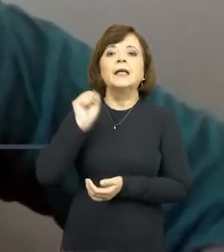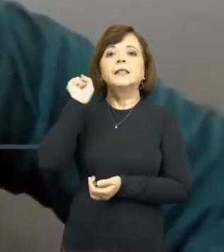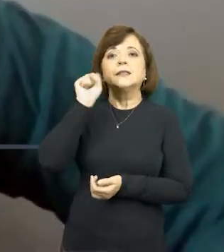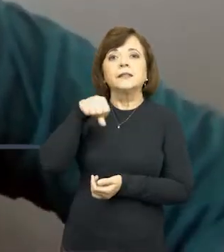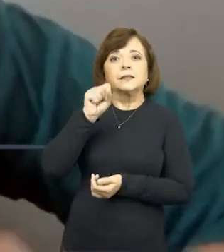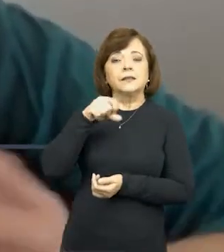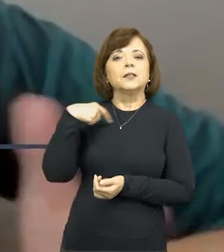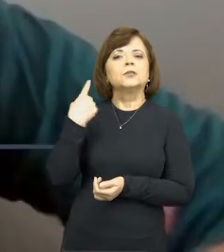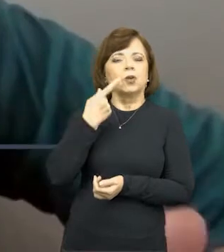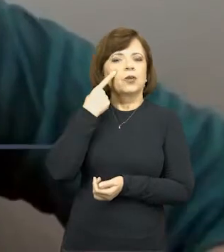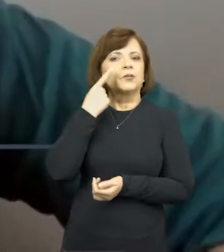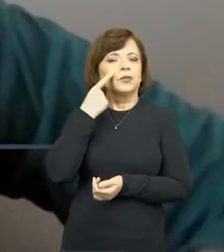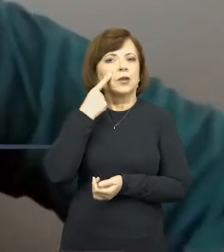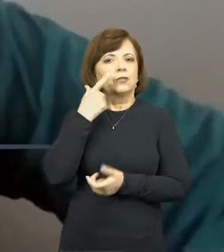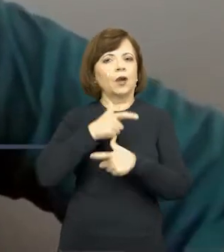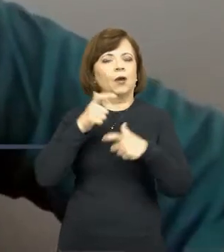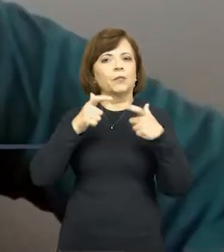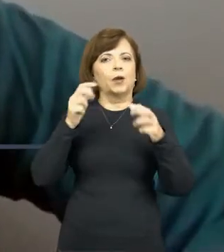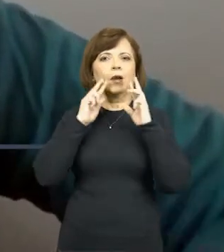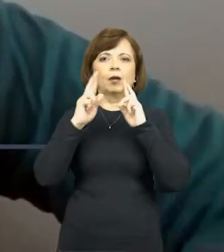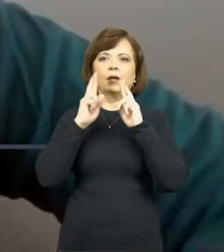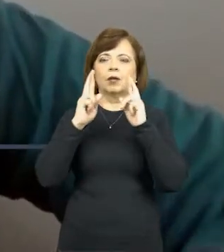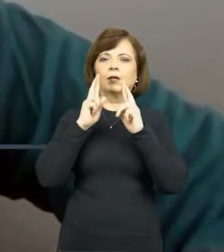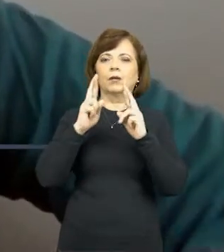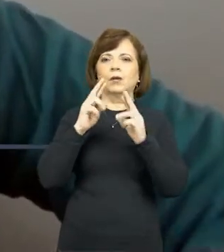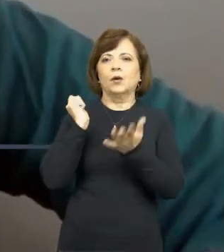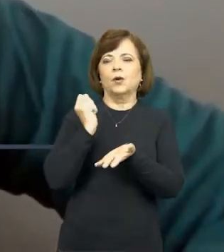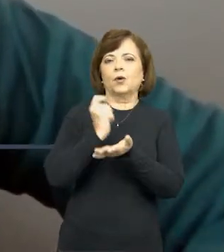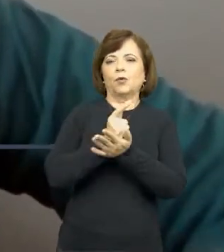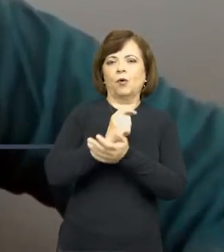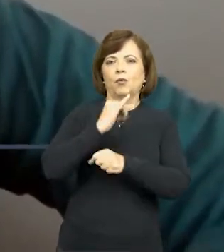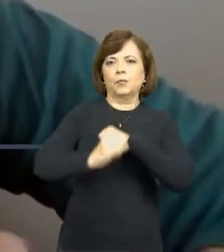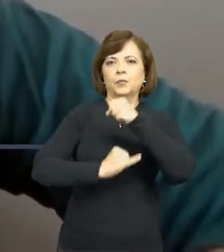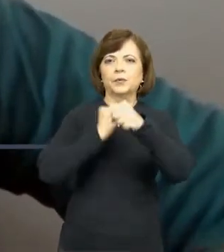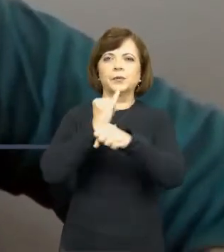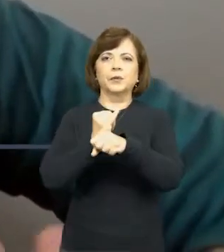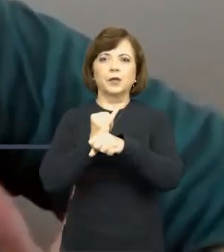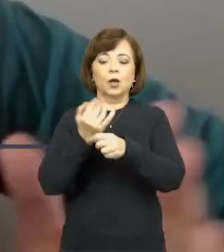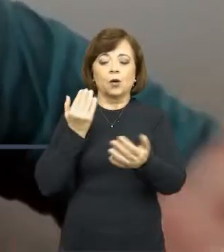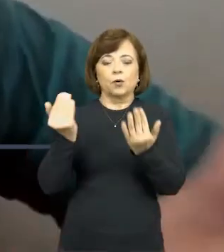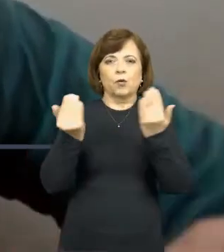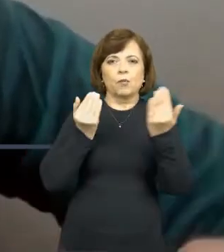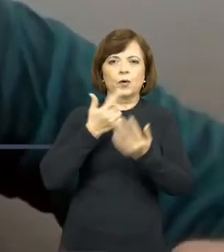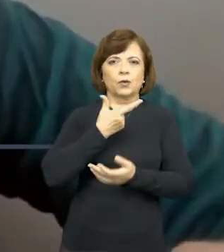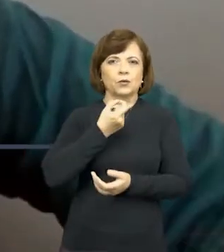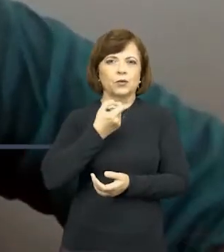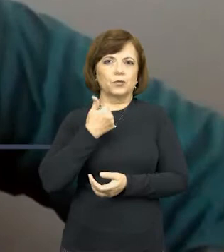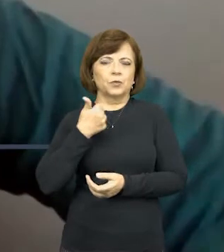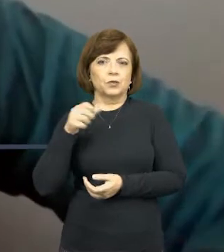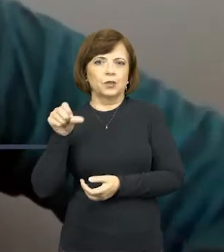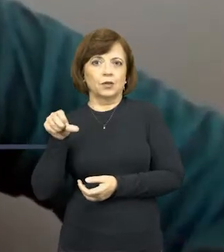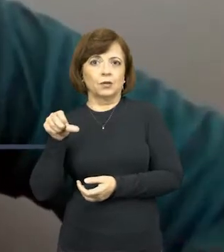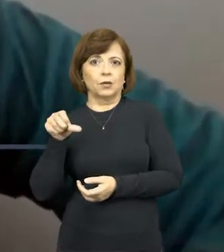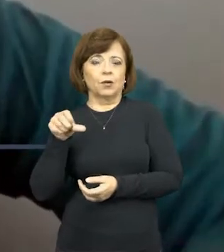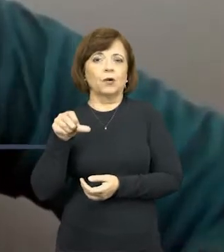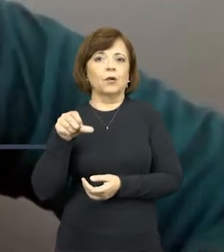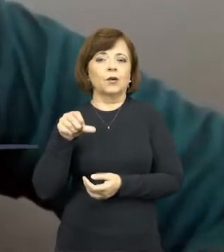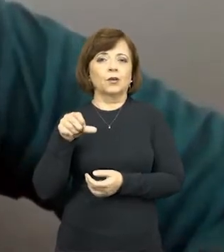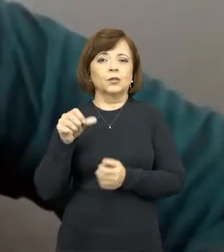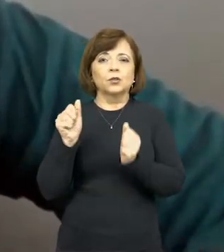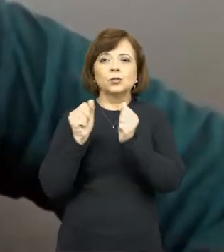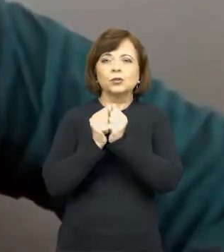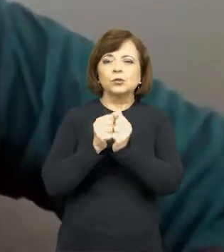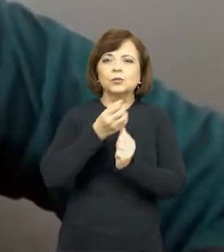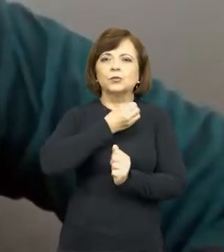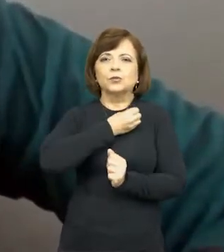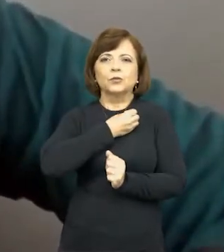Sim, nós verificamos esse aumento das reclamações, né, das compras online. Se nós compararmos os números de 2019 com os números de